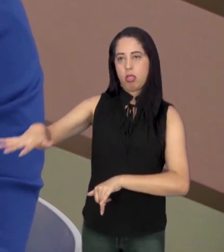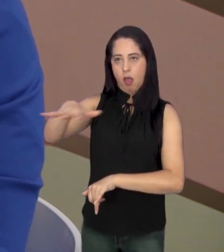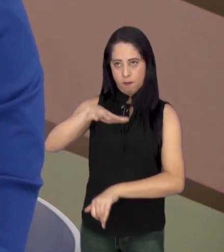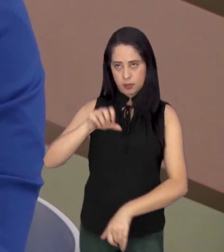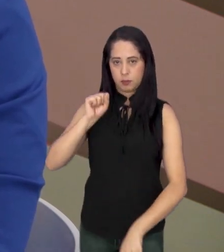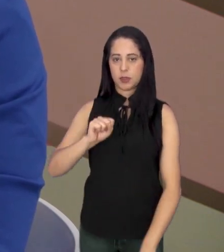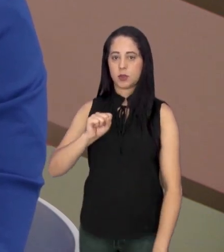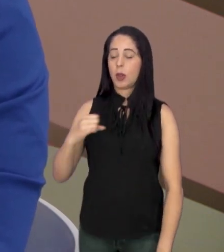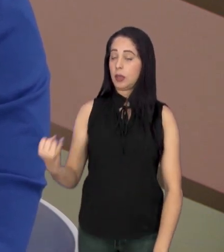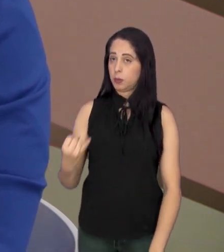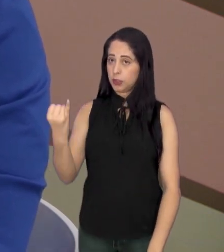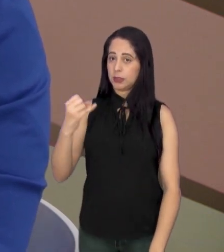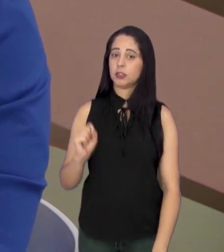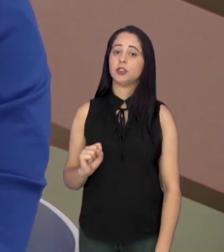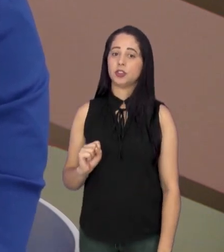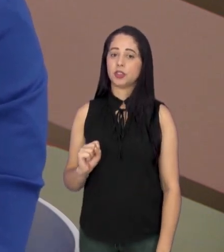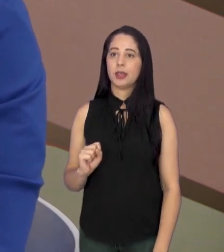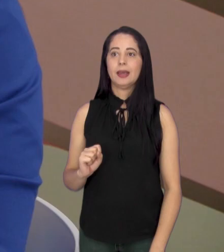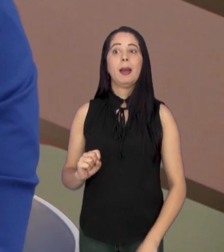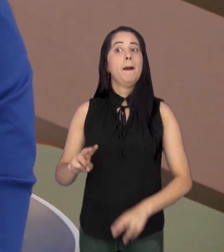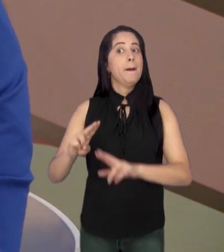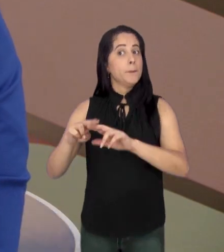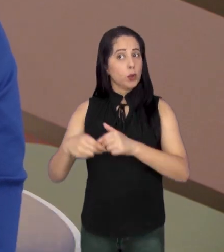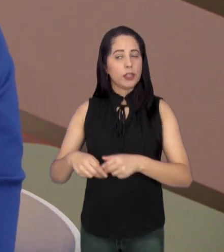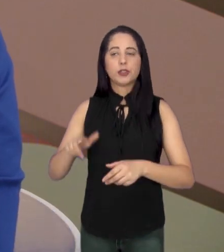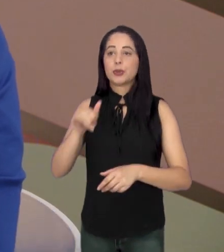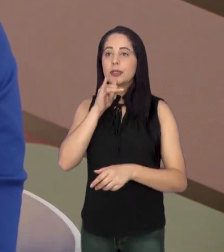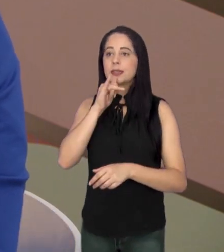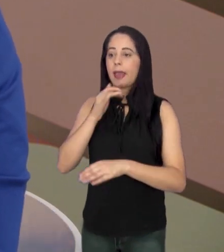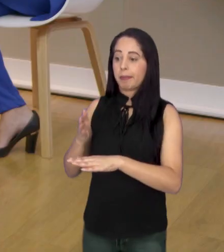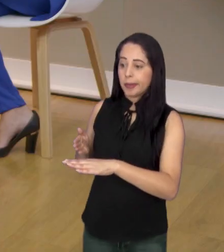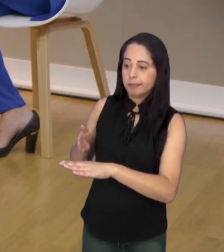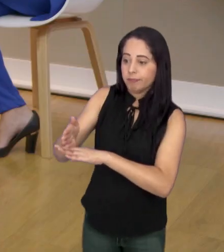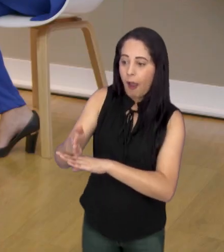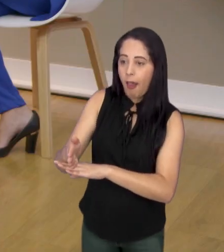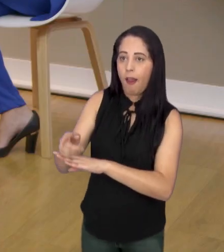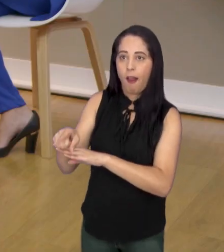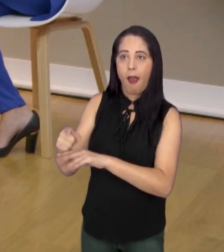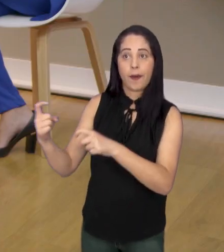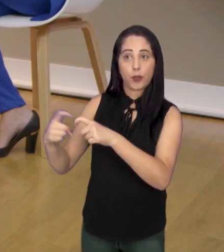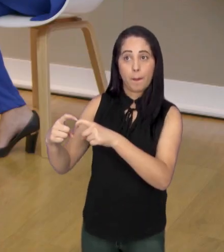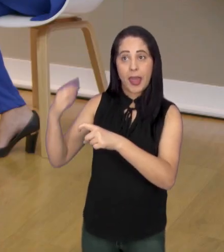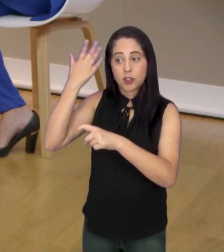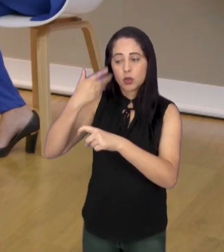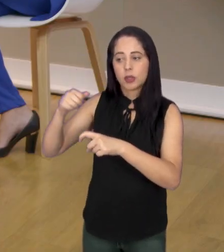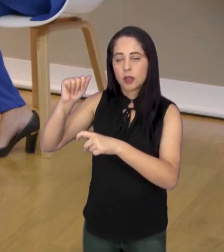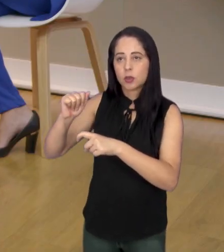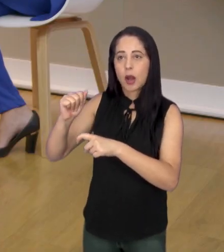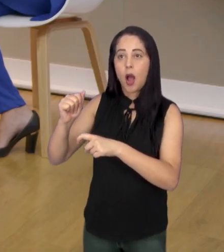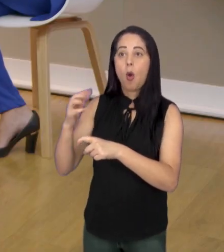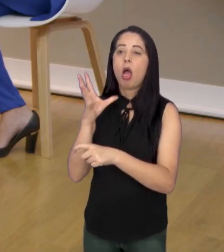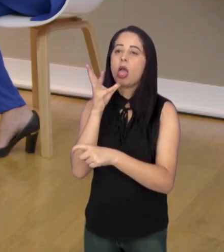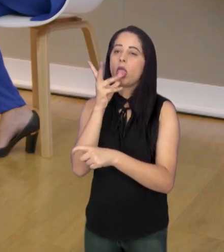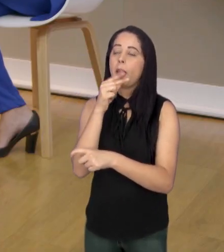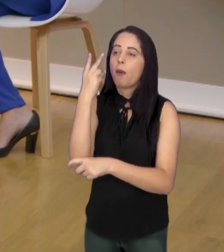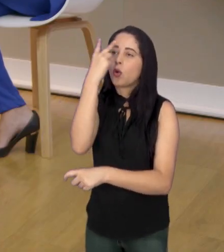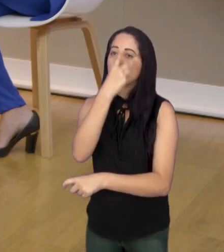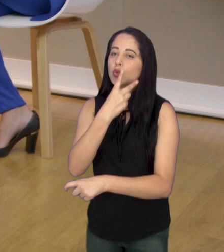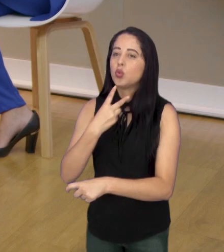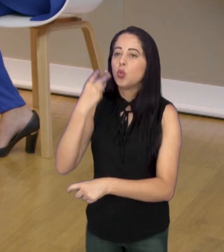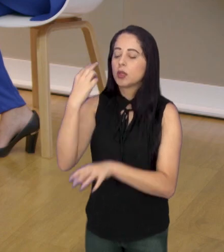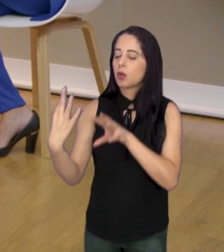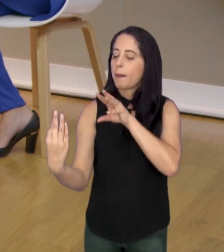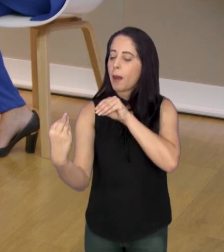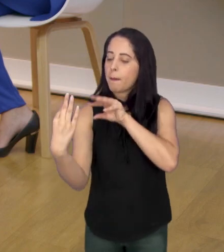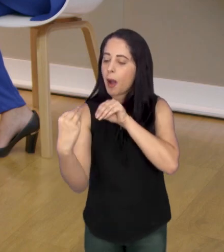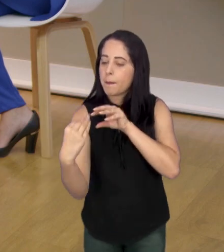população. Eu acho que isso é importante. Por isso, uma consulta com o naturopata é uma consulta demorada, é uma consulta que vai levar em média de 2, 3